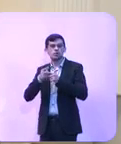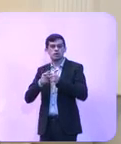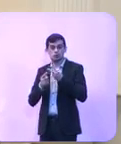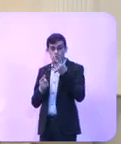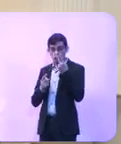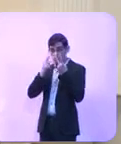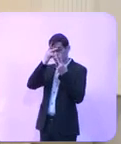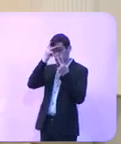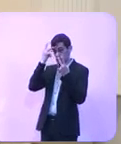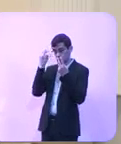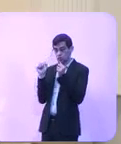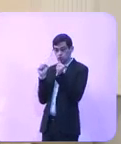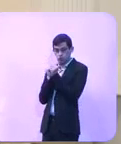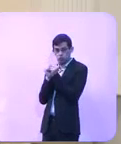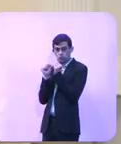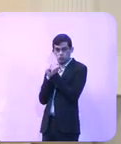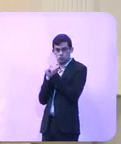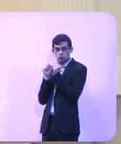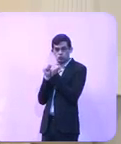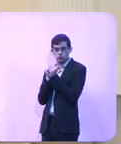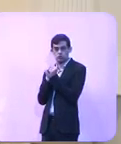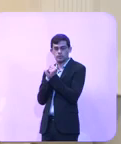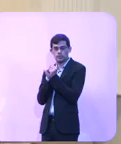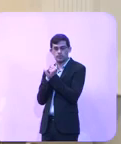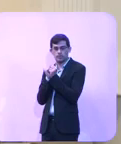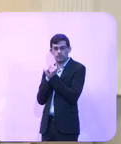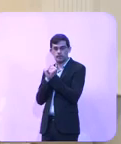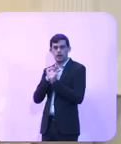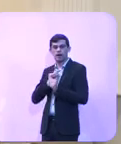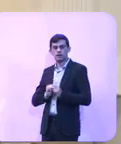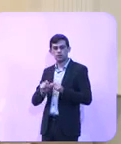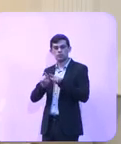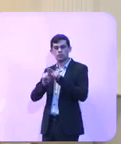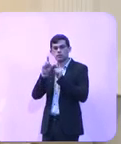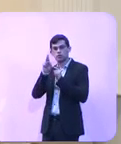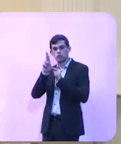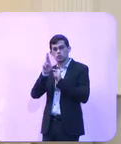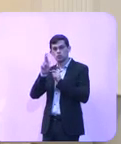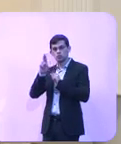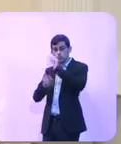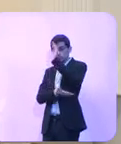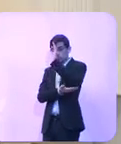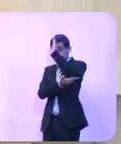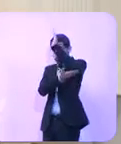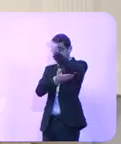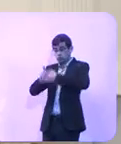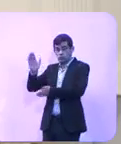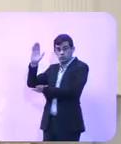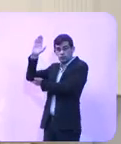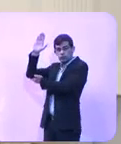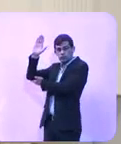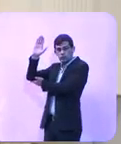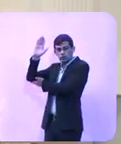tinham duas pessoas do lado dele, Arão e Hur, segurando os seus braços.